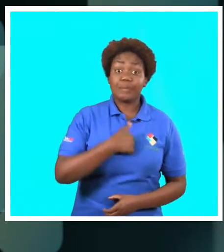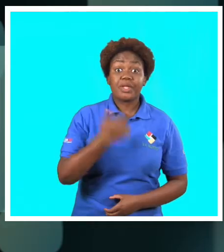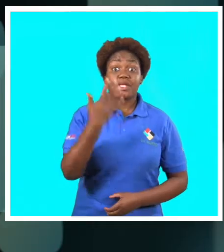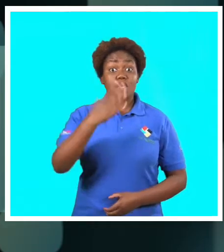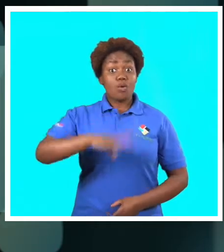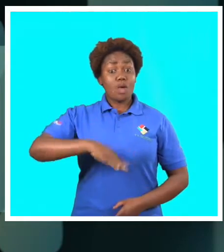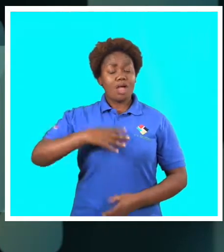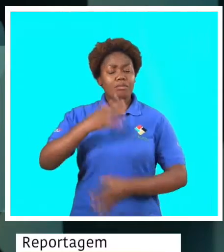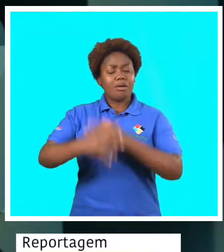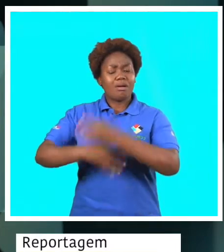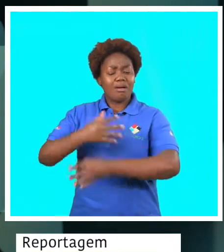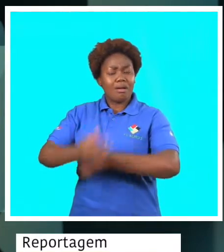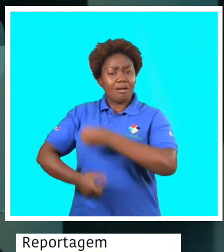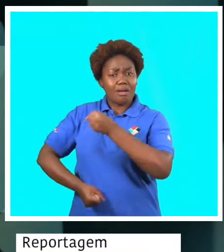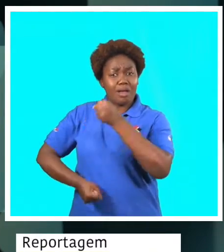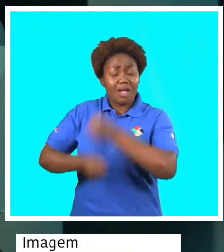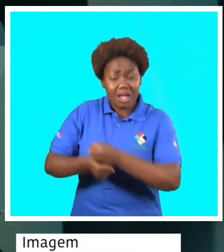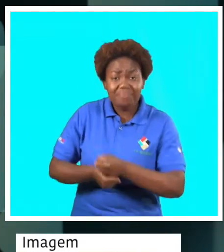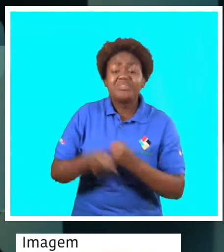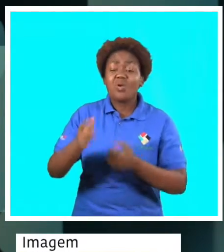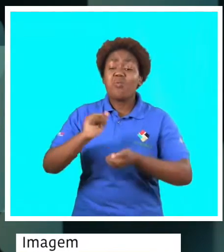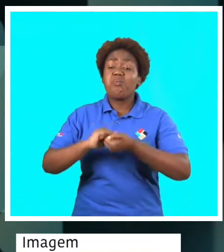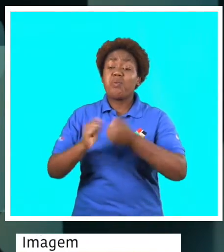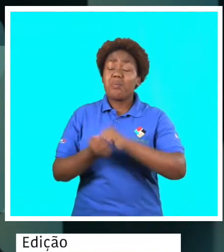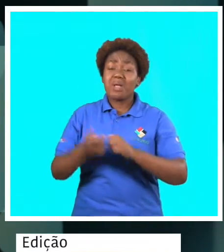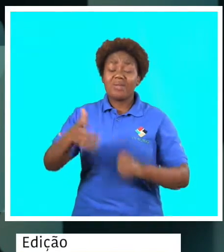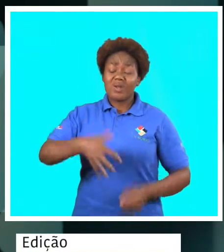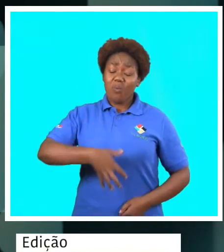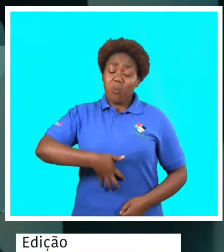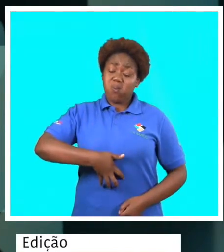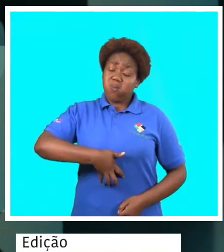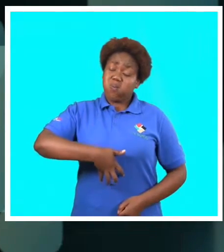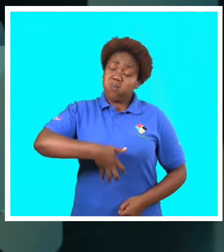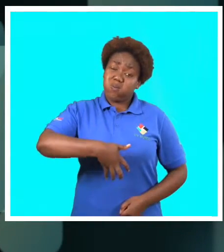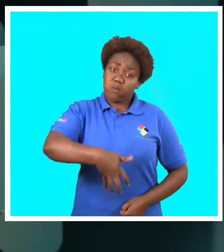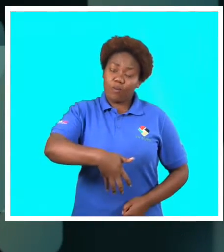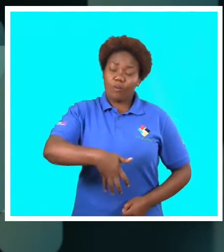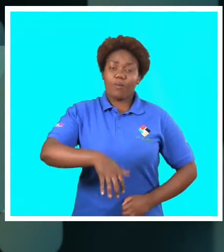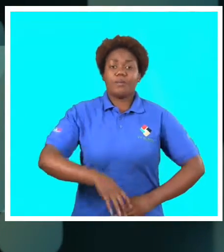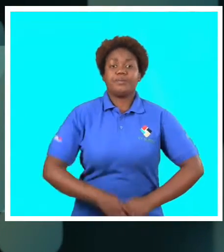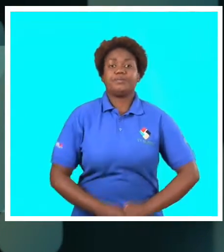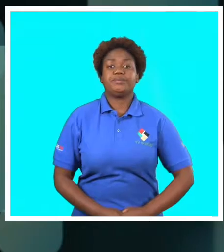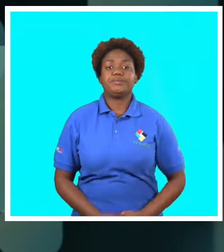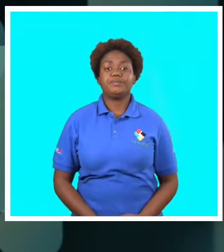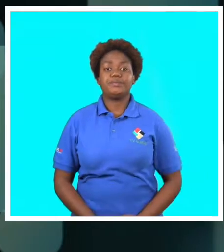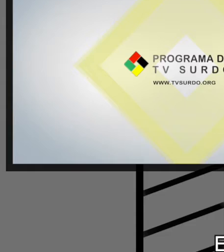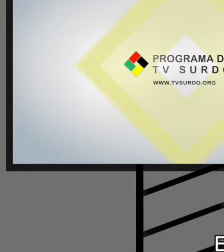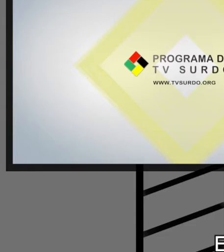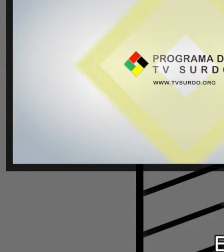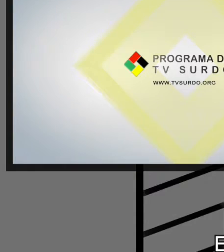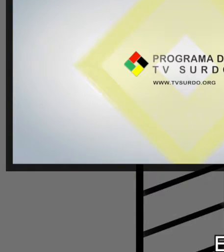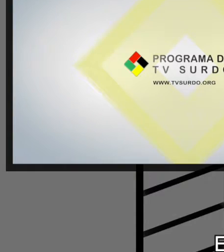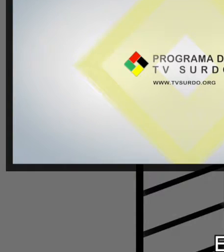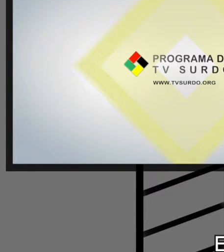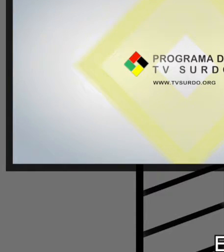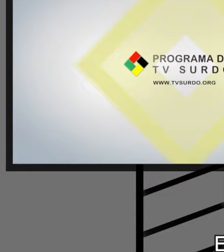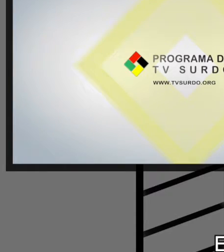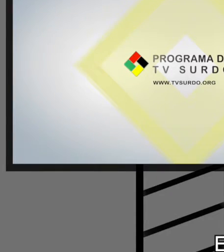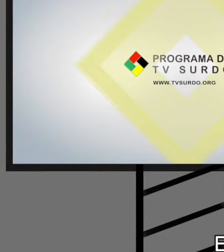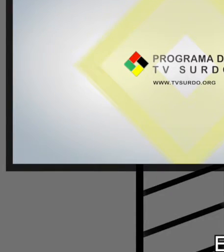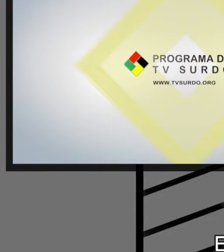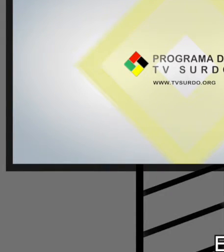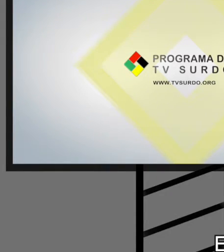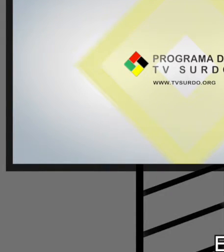mortes de crianças menores de 5 anos estão associadas a malnutrição. Então, você